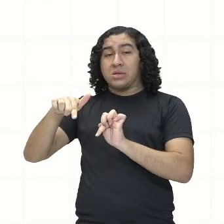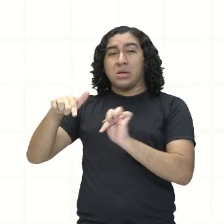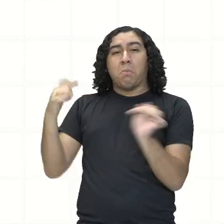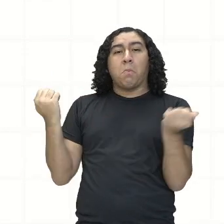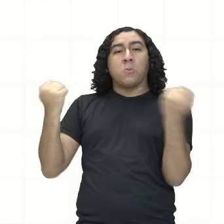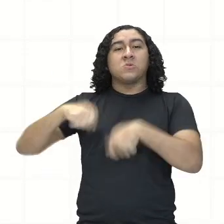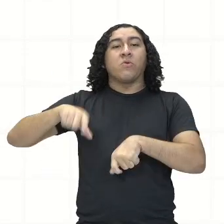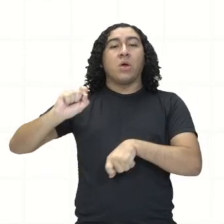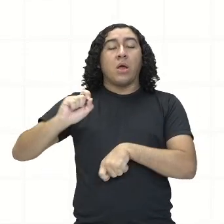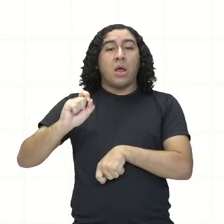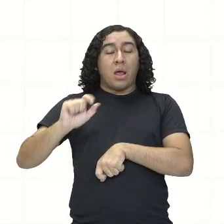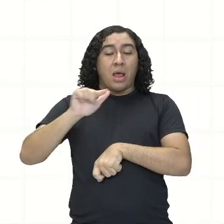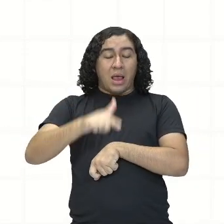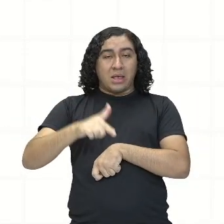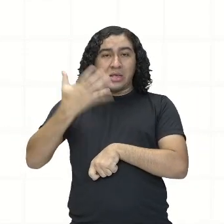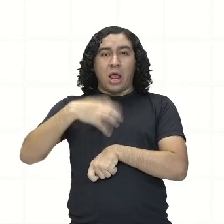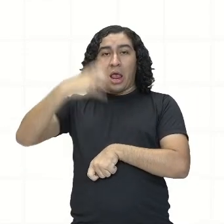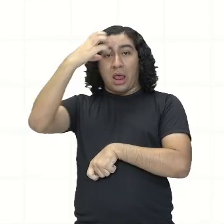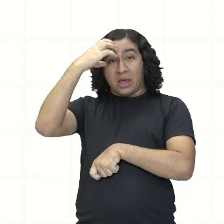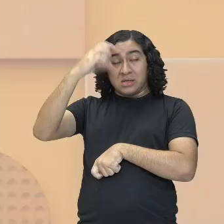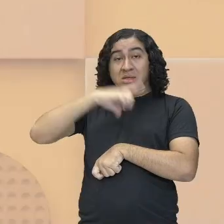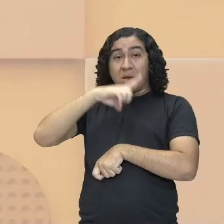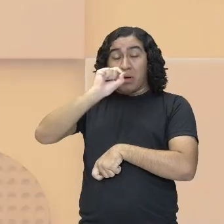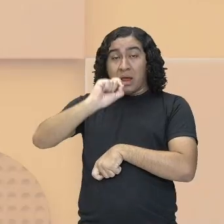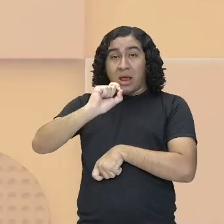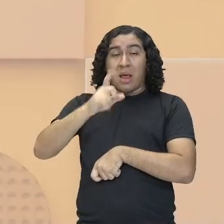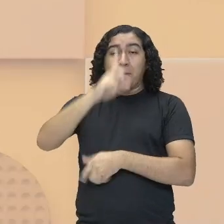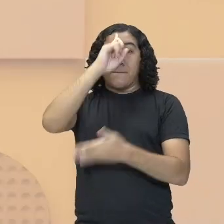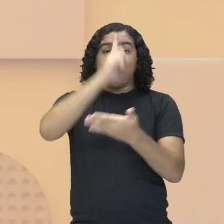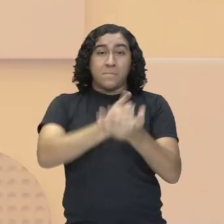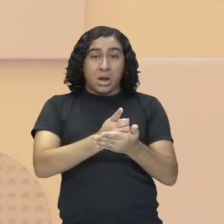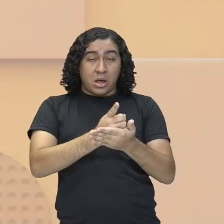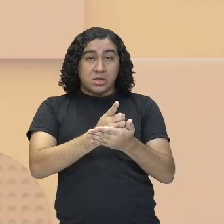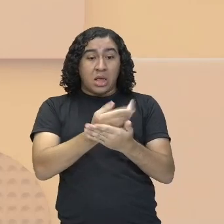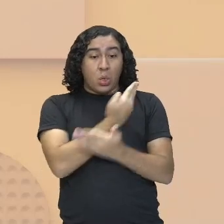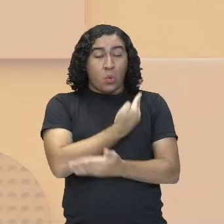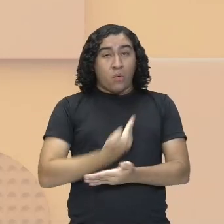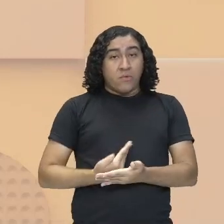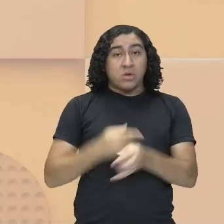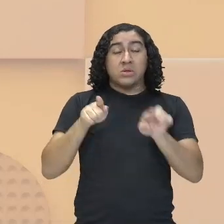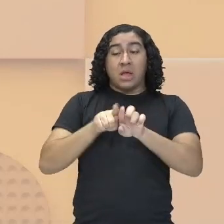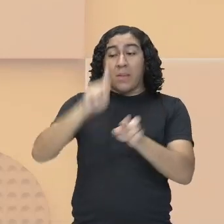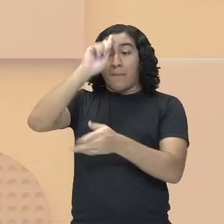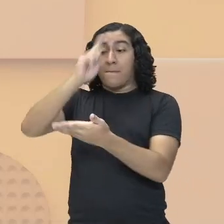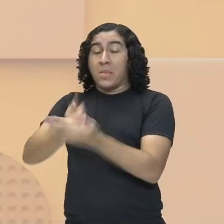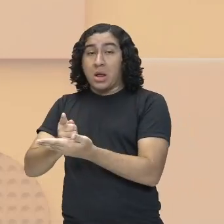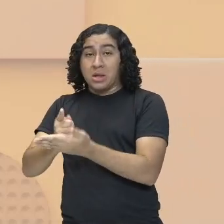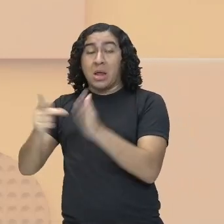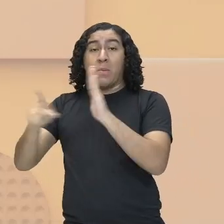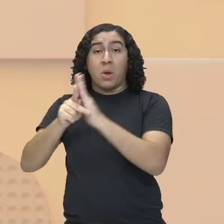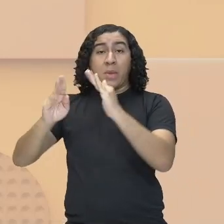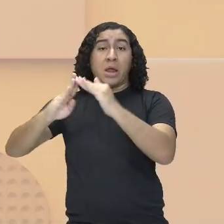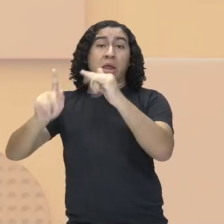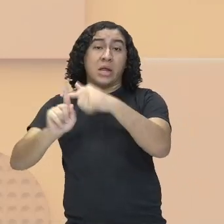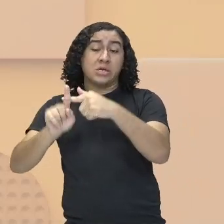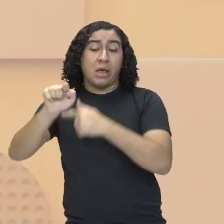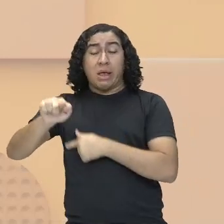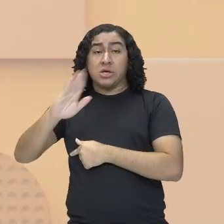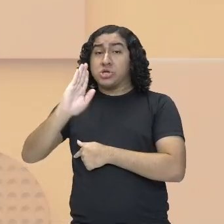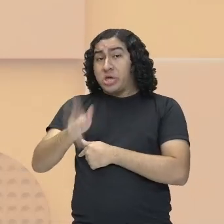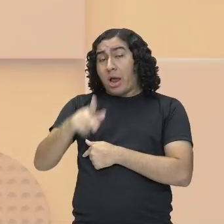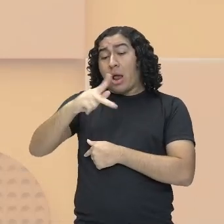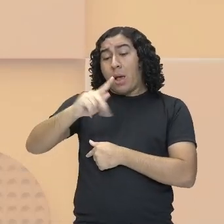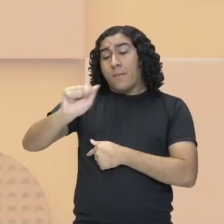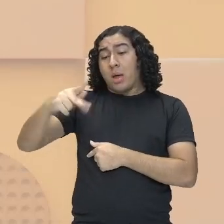tornar tanto chefe do Estado quanto chefe da igreja. Ou seja, ele vai ser ali o Papa da Igreja Anglicana.